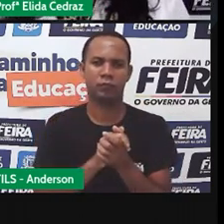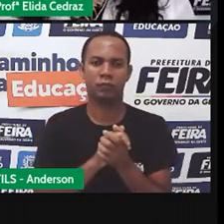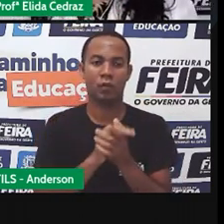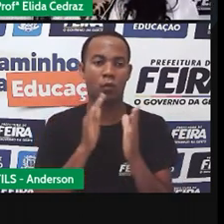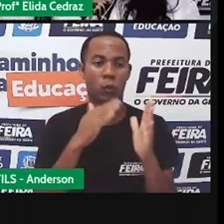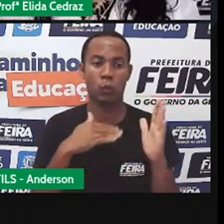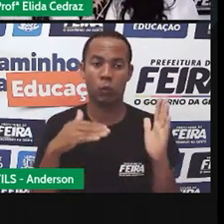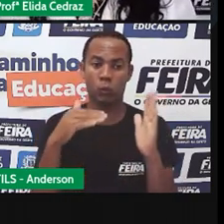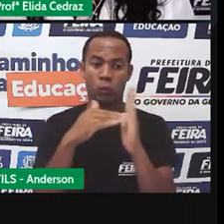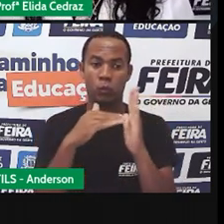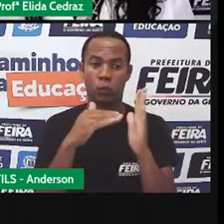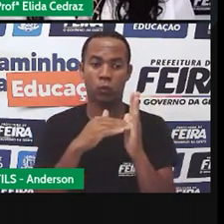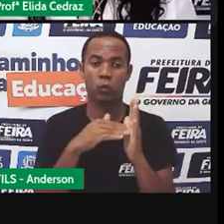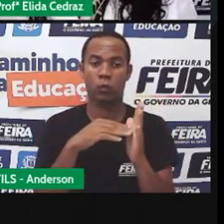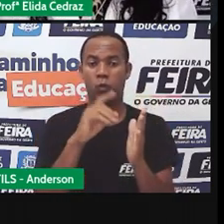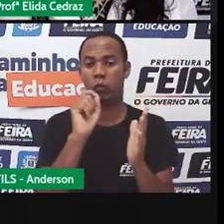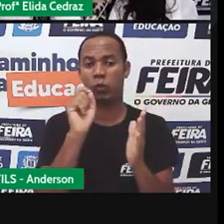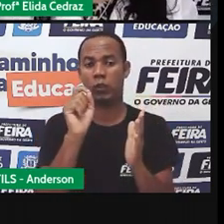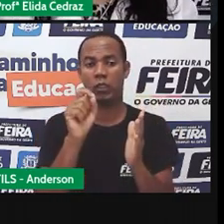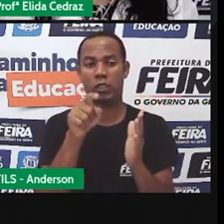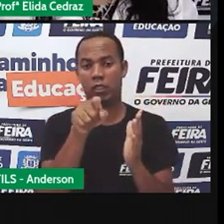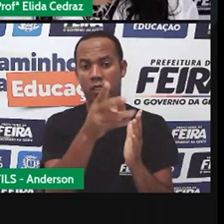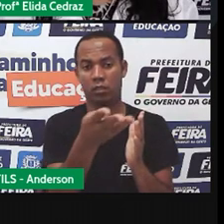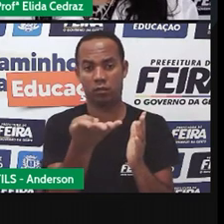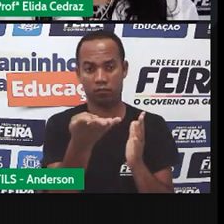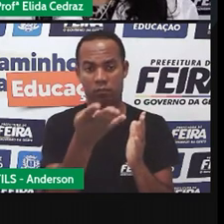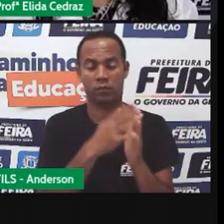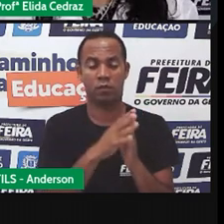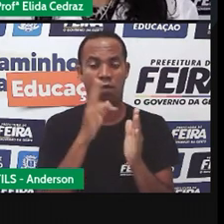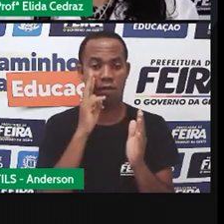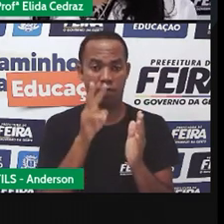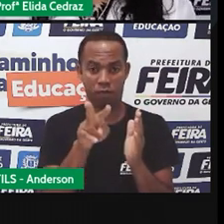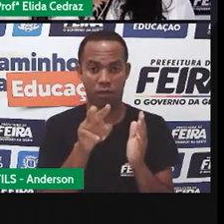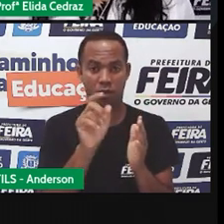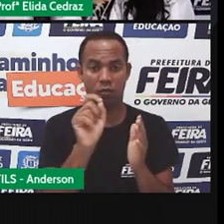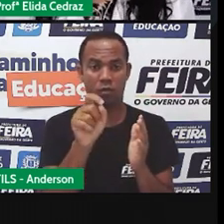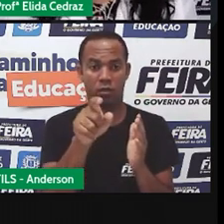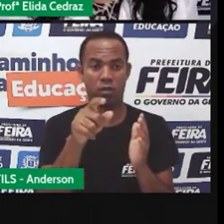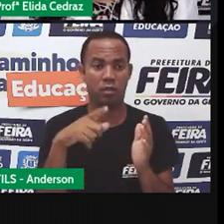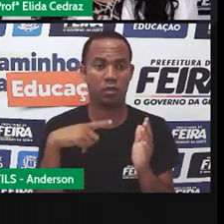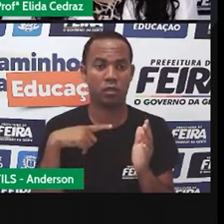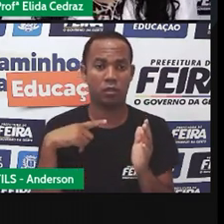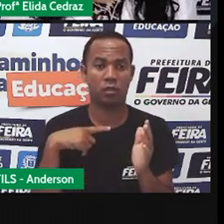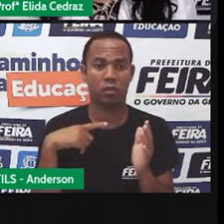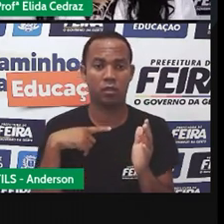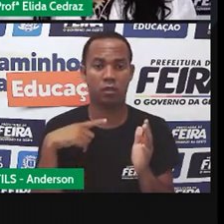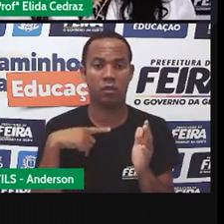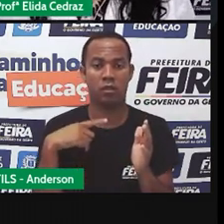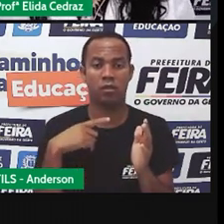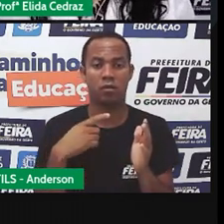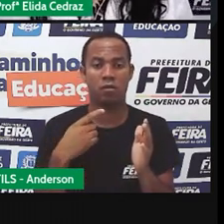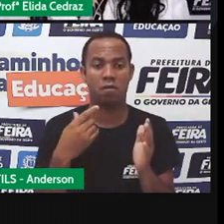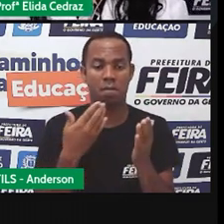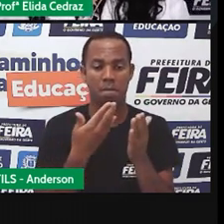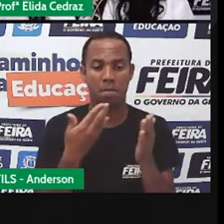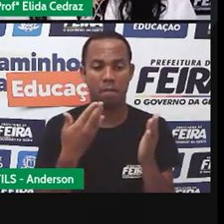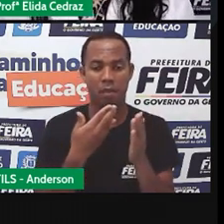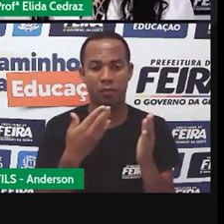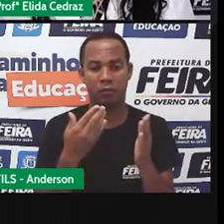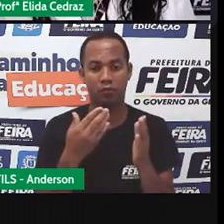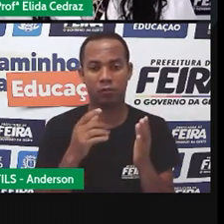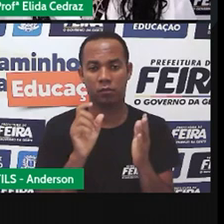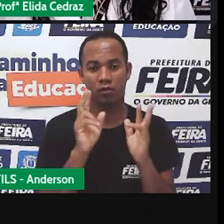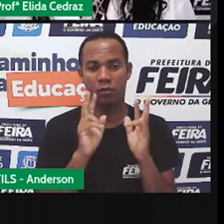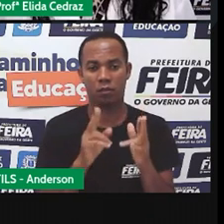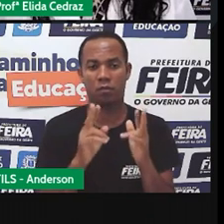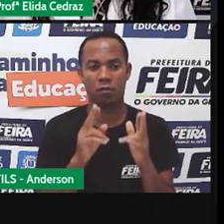Todos esses objetos que nós vemos, nós temos algum próximo de nós que tem esse